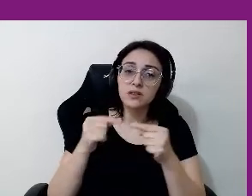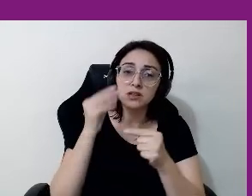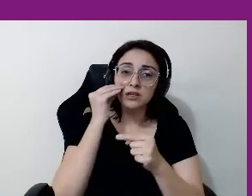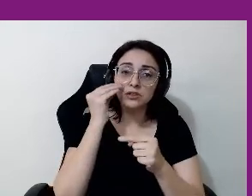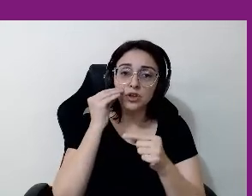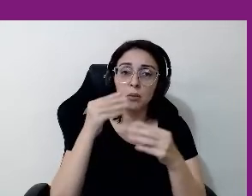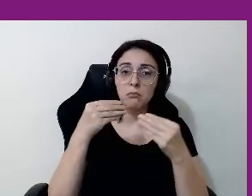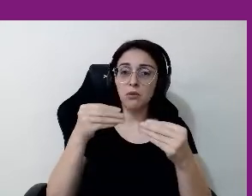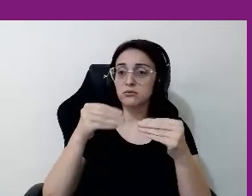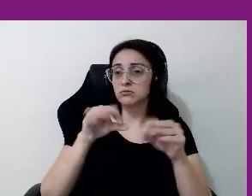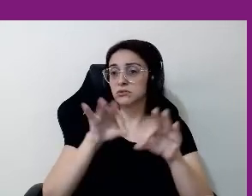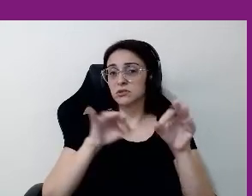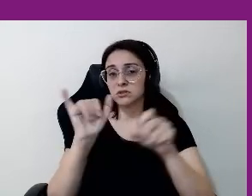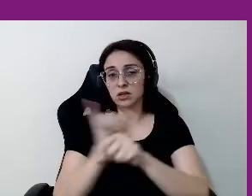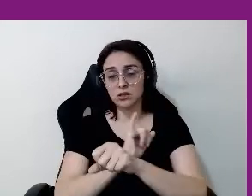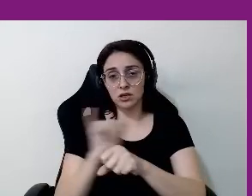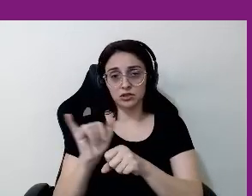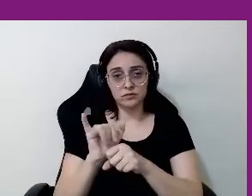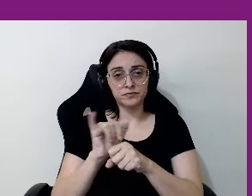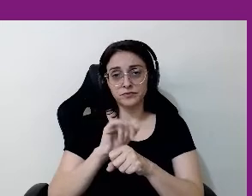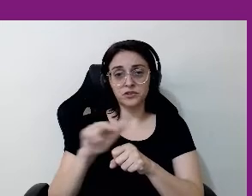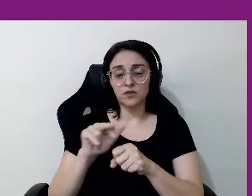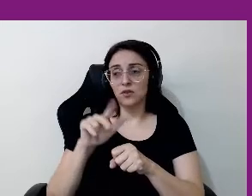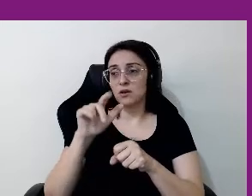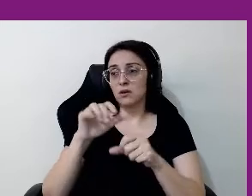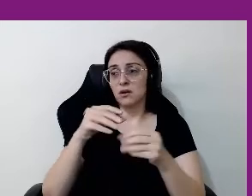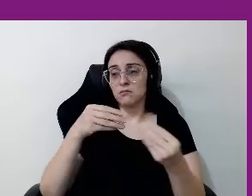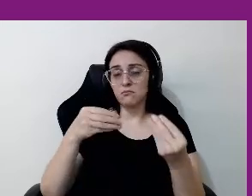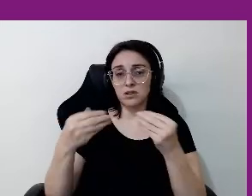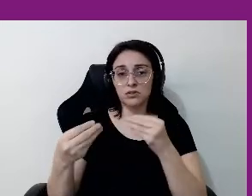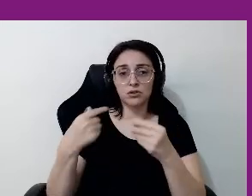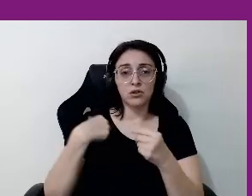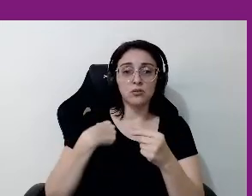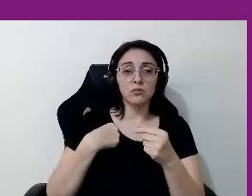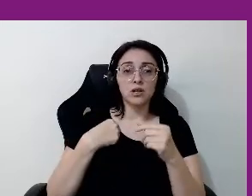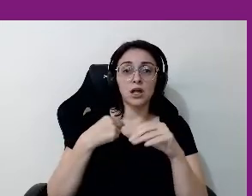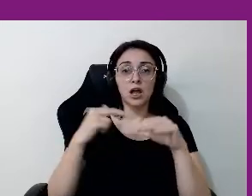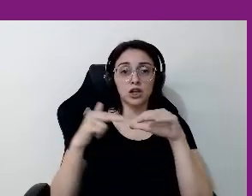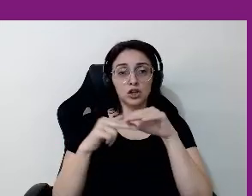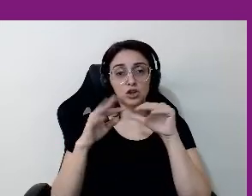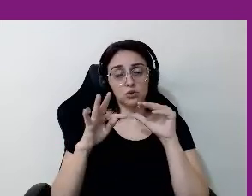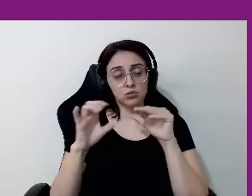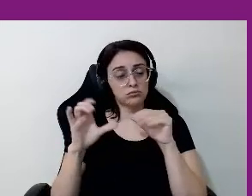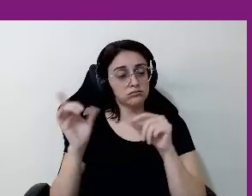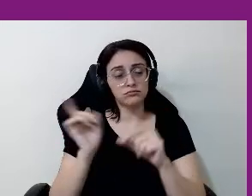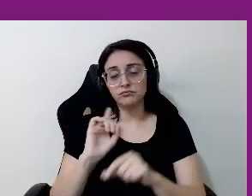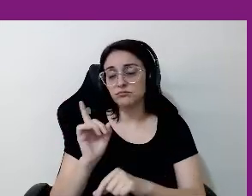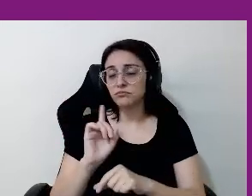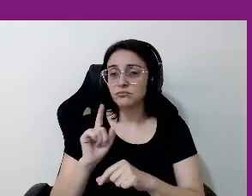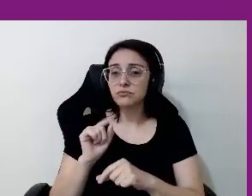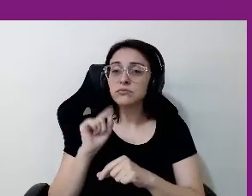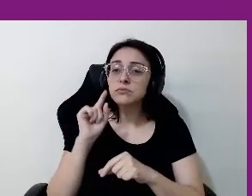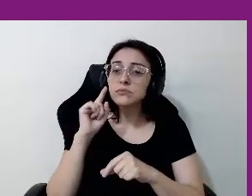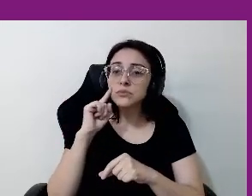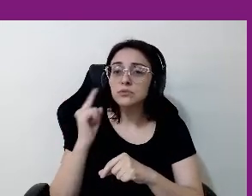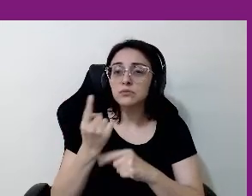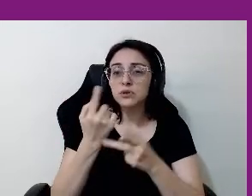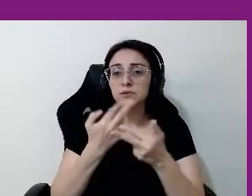manobra que não foi essa manobra que a gente estudou na tomo. Então, isso é uma coisa que